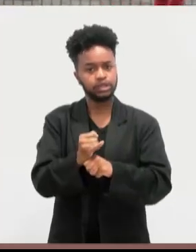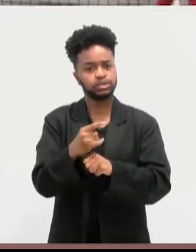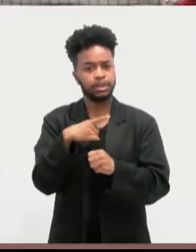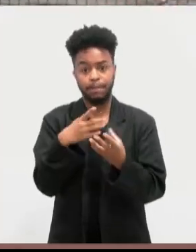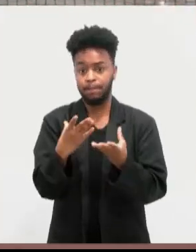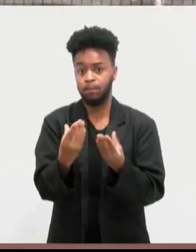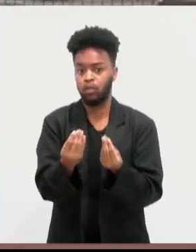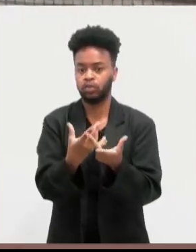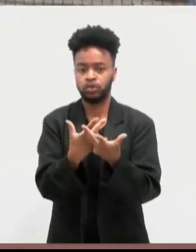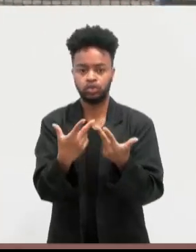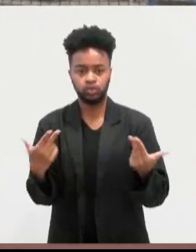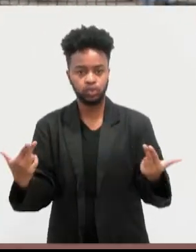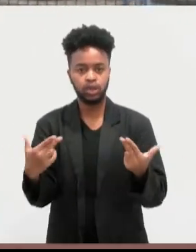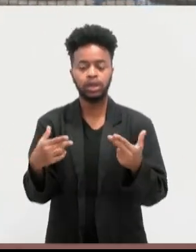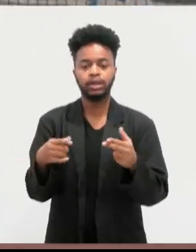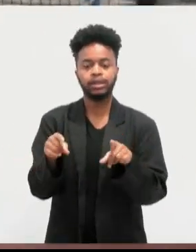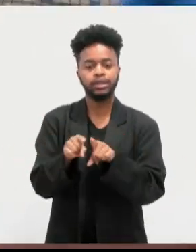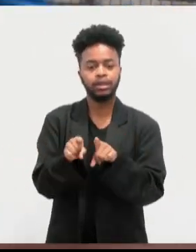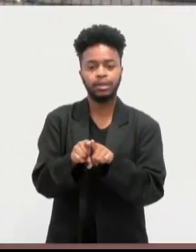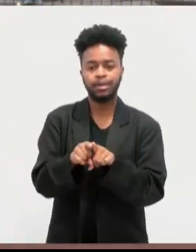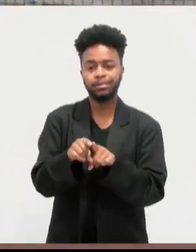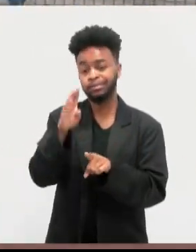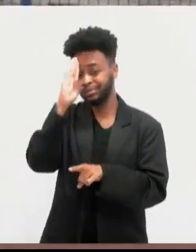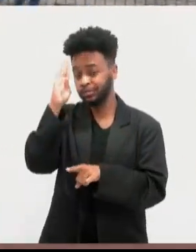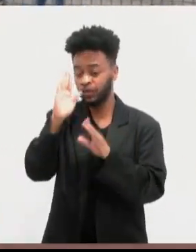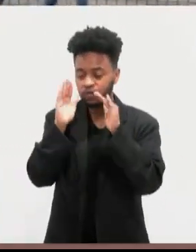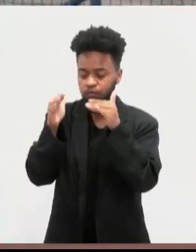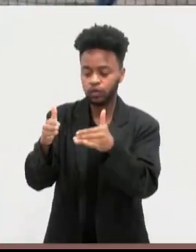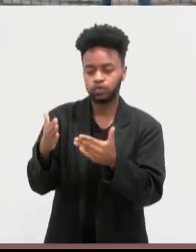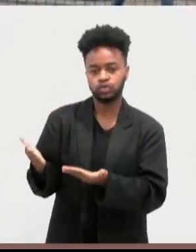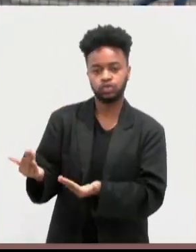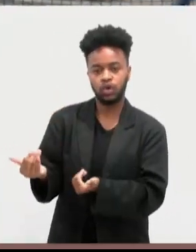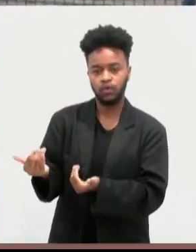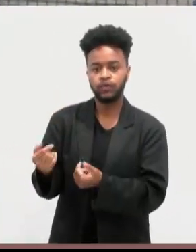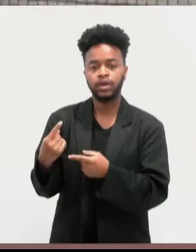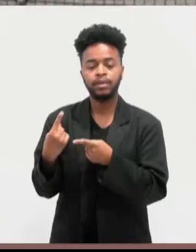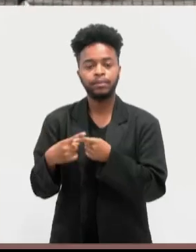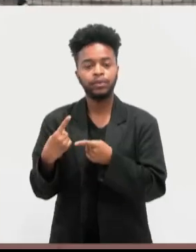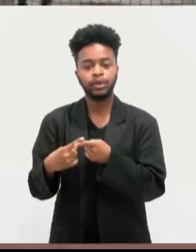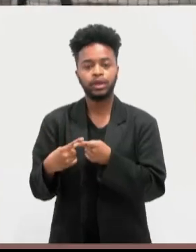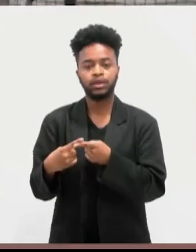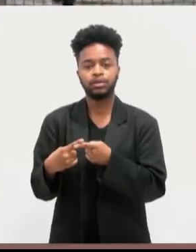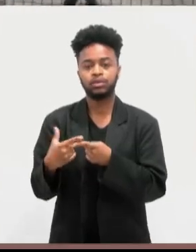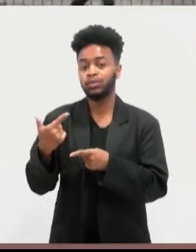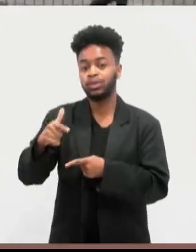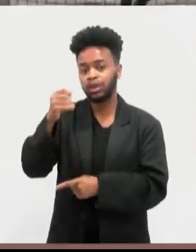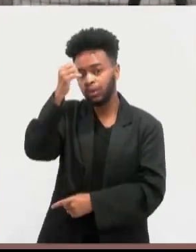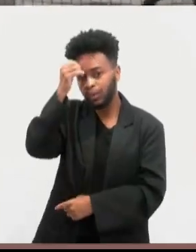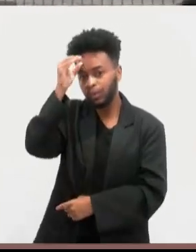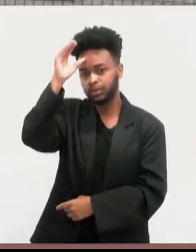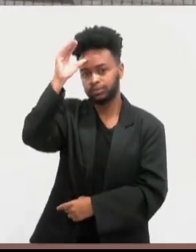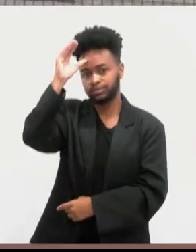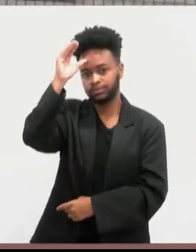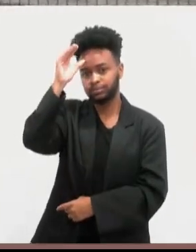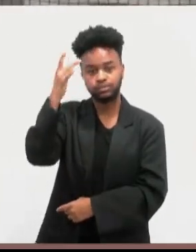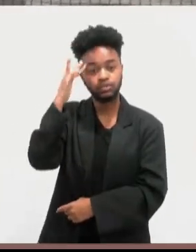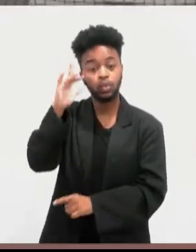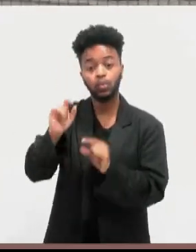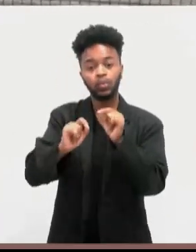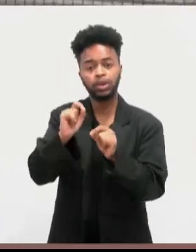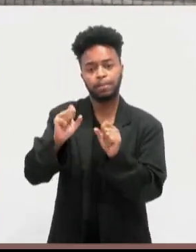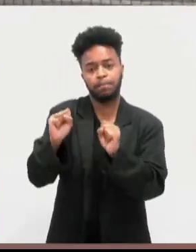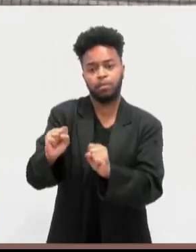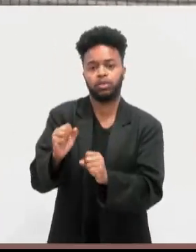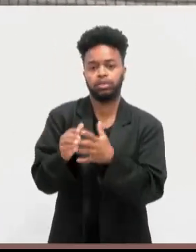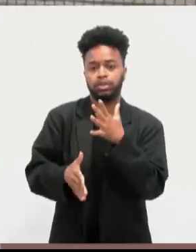dia e muito pegajosa, principalmente para os jovens que não dispõem de conhecimento do que podem afetar a